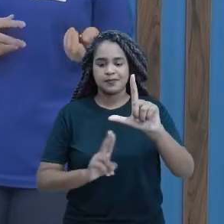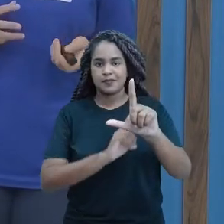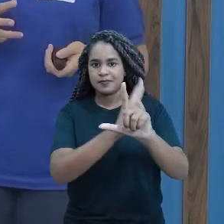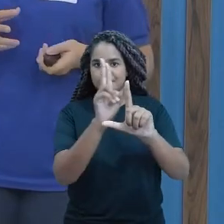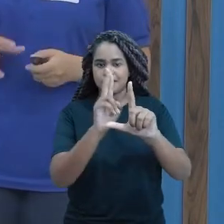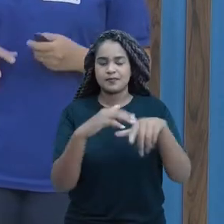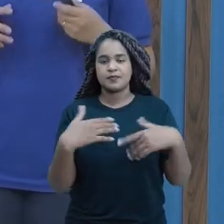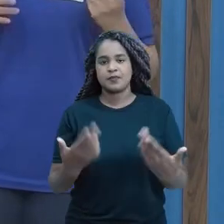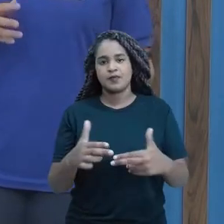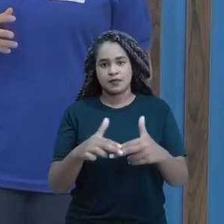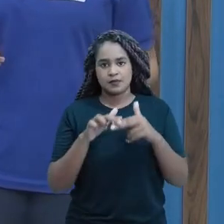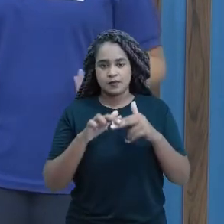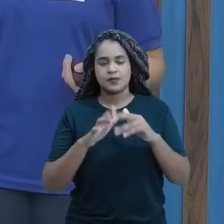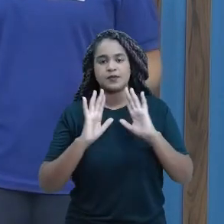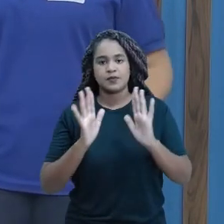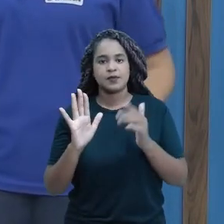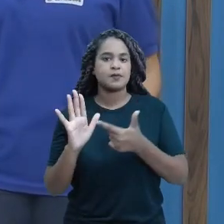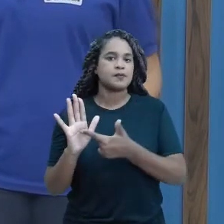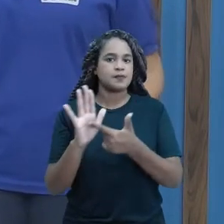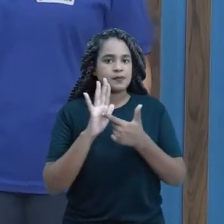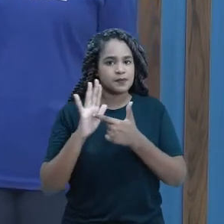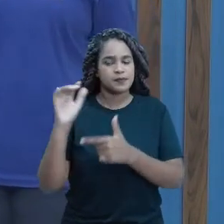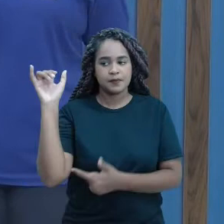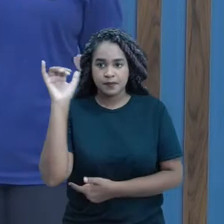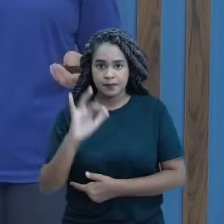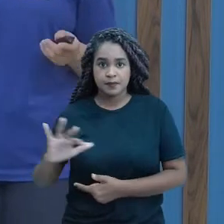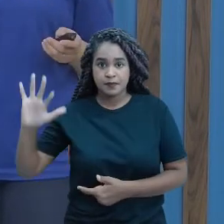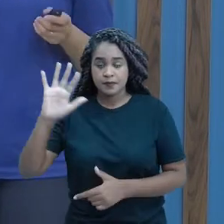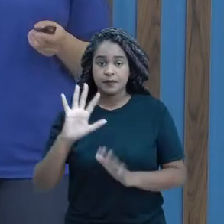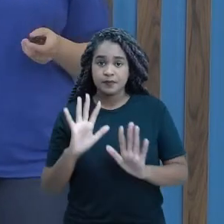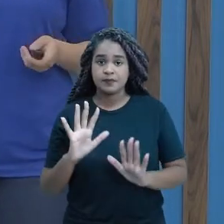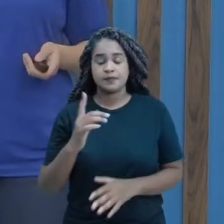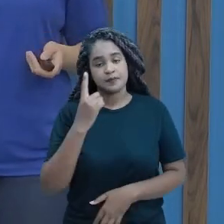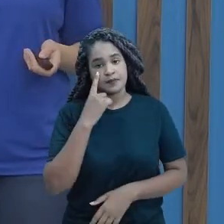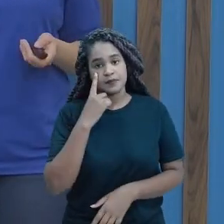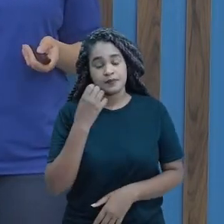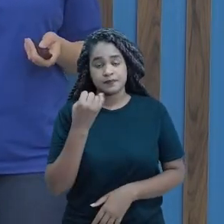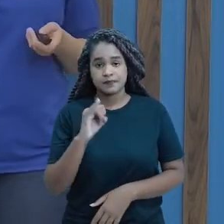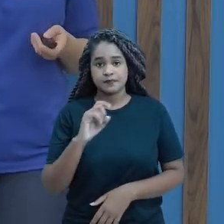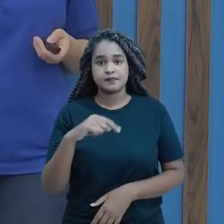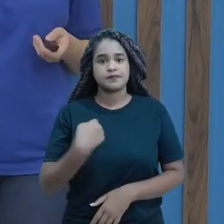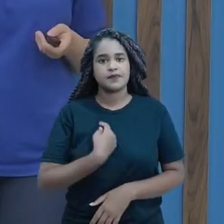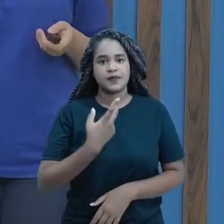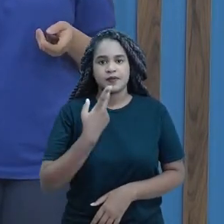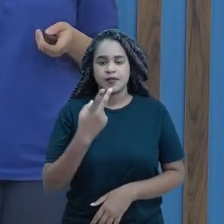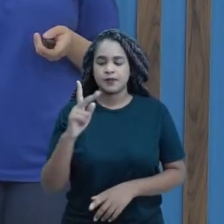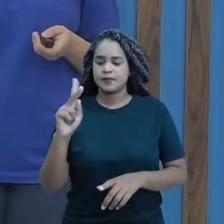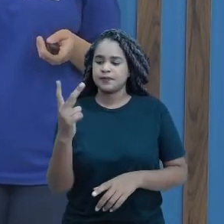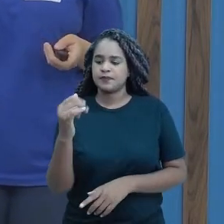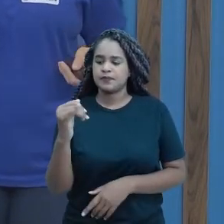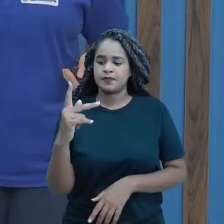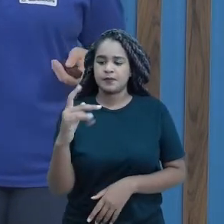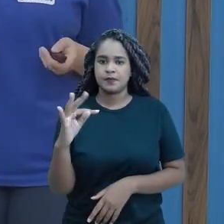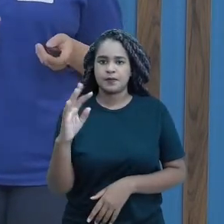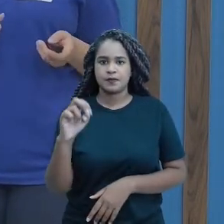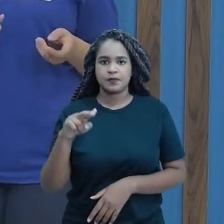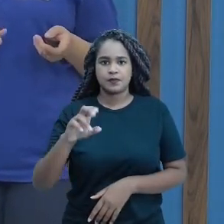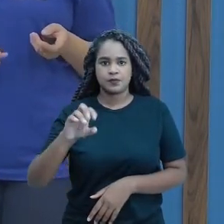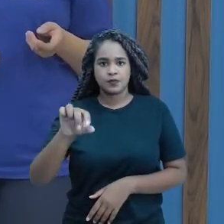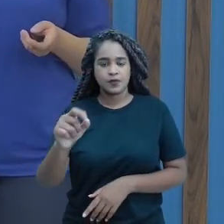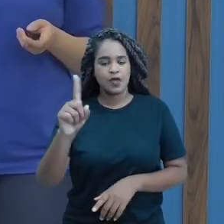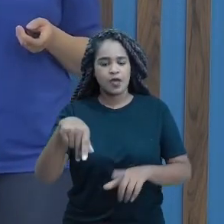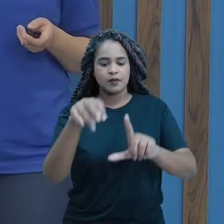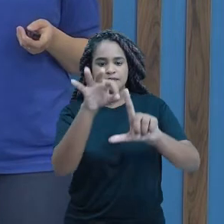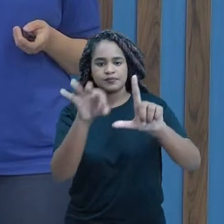a colocar aqui para você a parte visual, que é importante, mas toda vez que a gente coloca, olha, a hipotenusa é o maior lado do triângulo